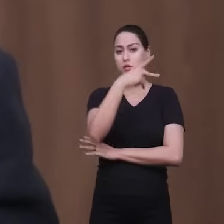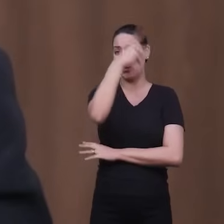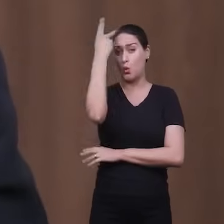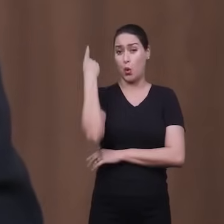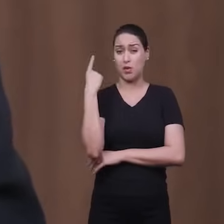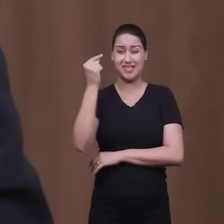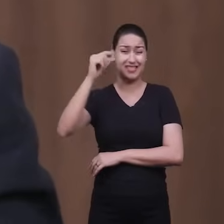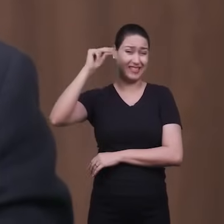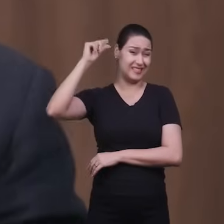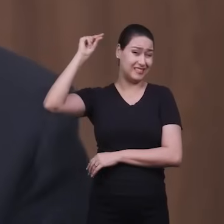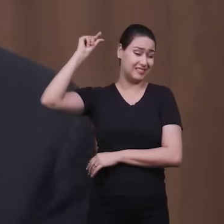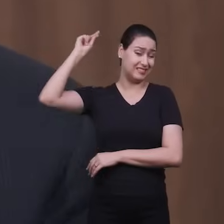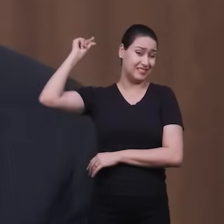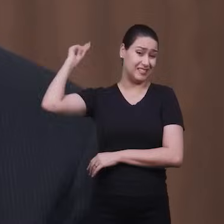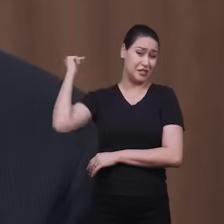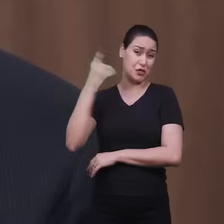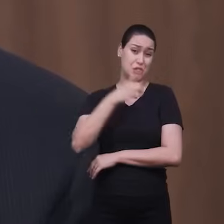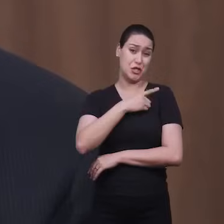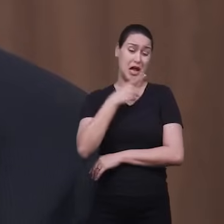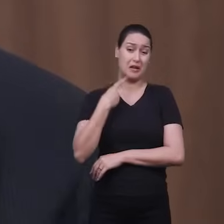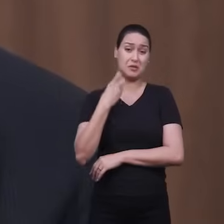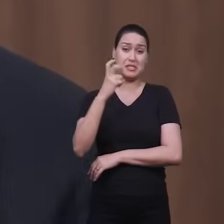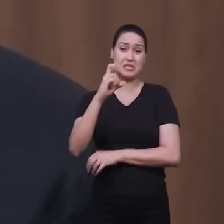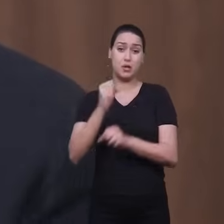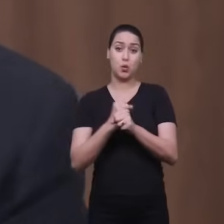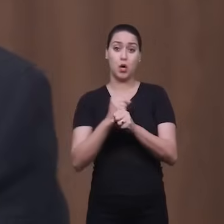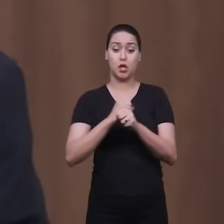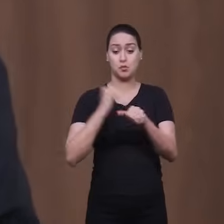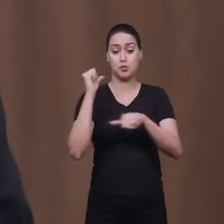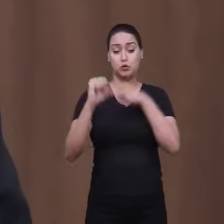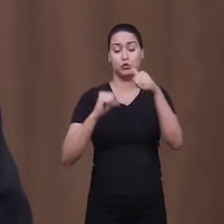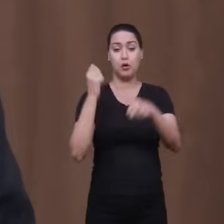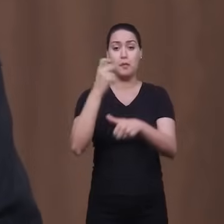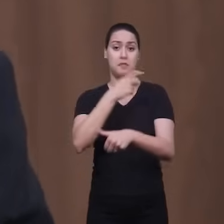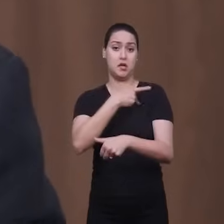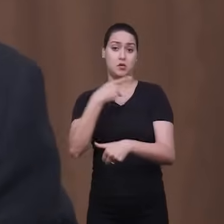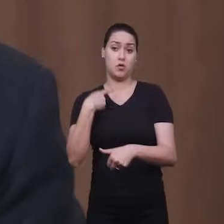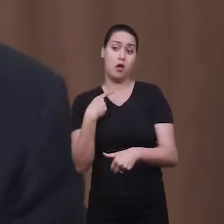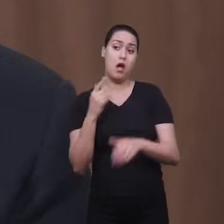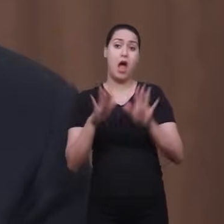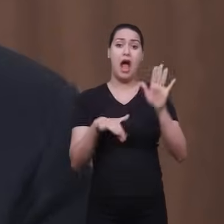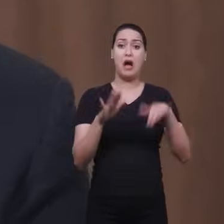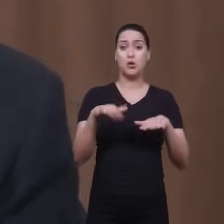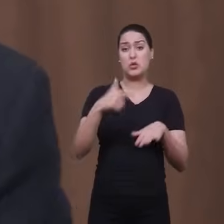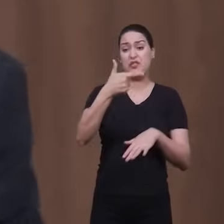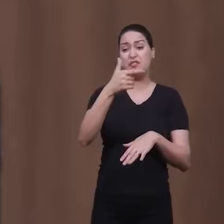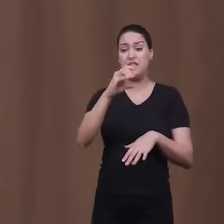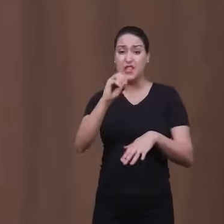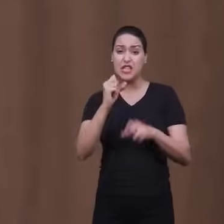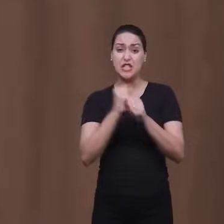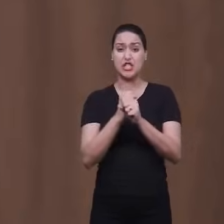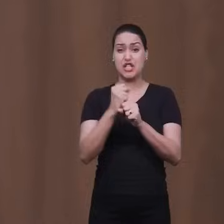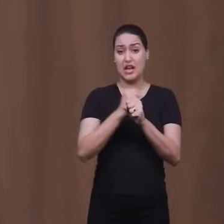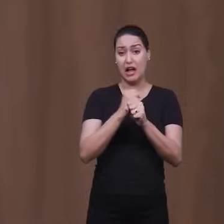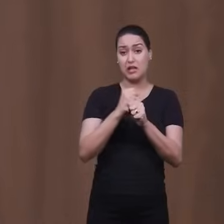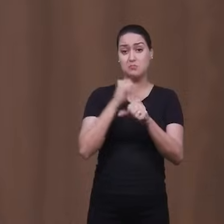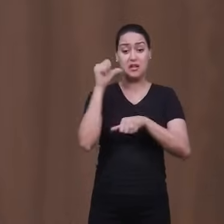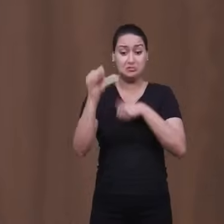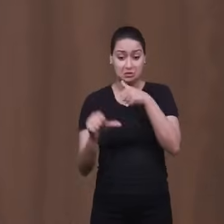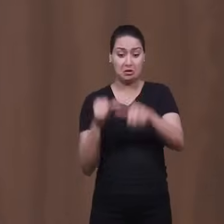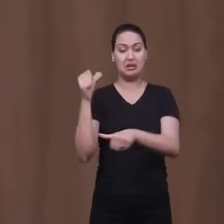pessoas que foram diácono aí cinco anos e foi levantado pastor Conheço uns foram 20 anos